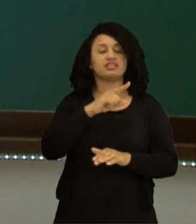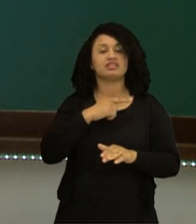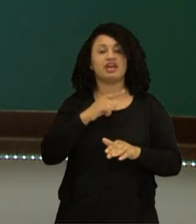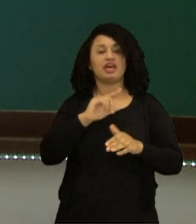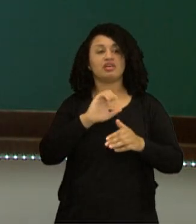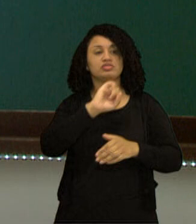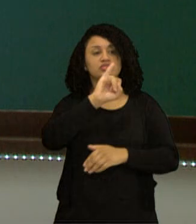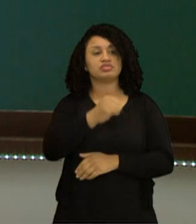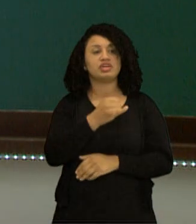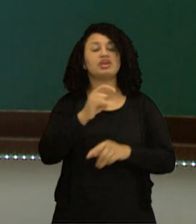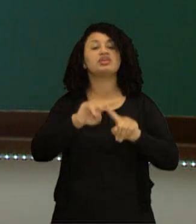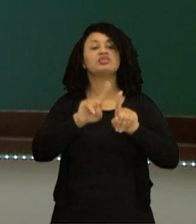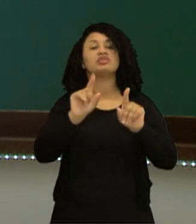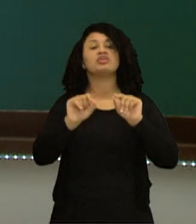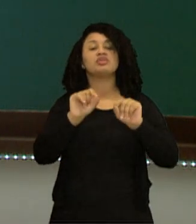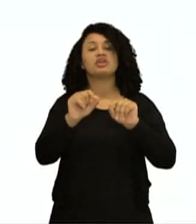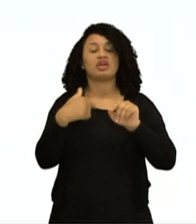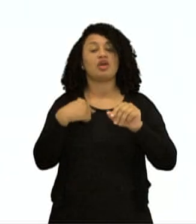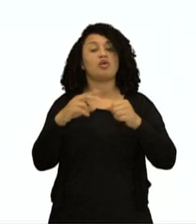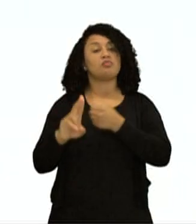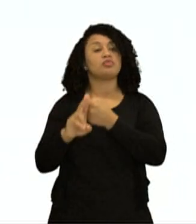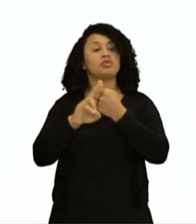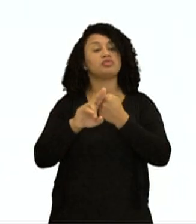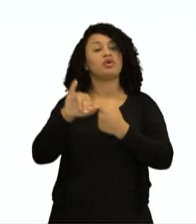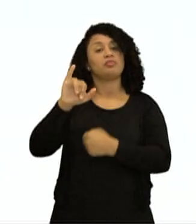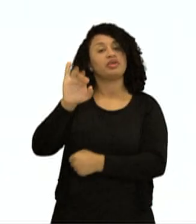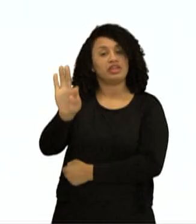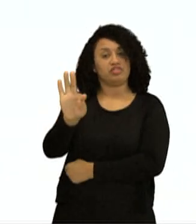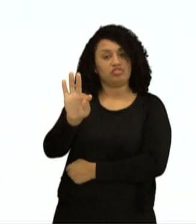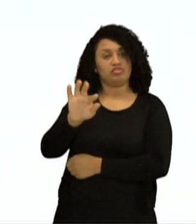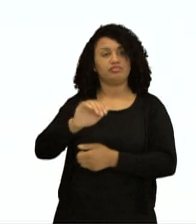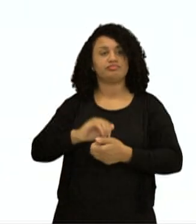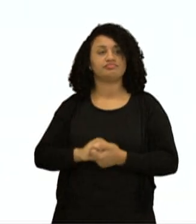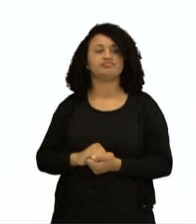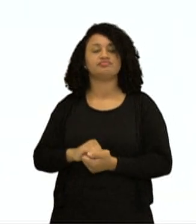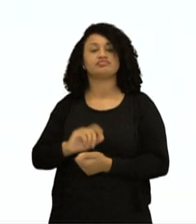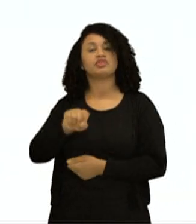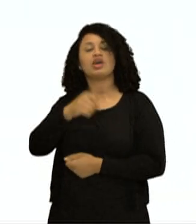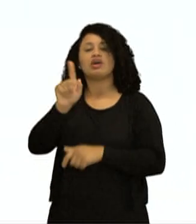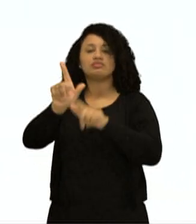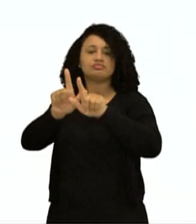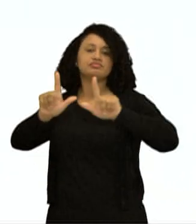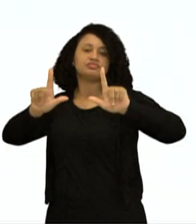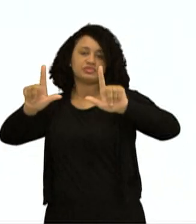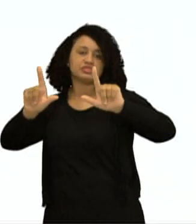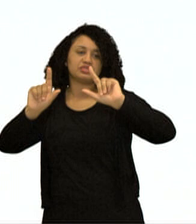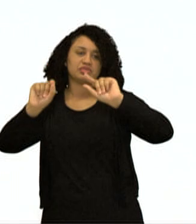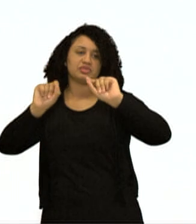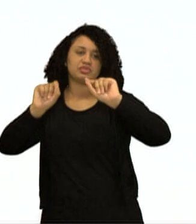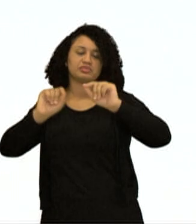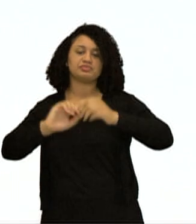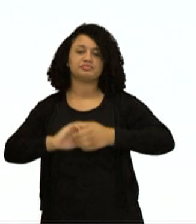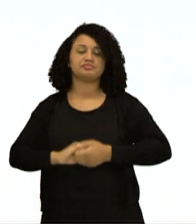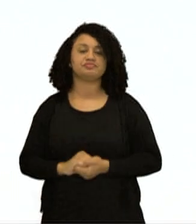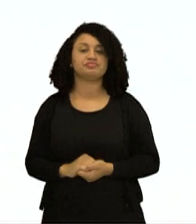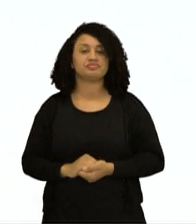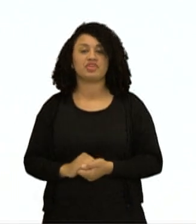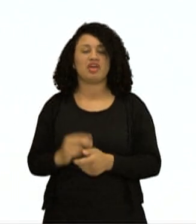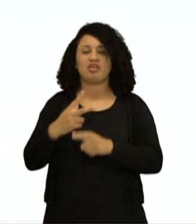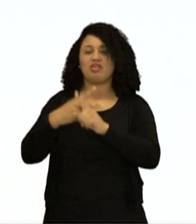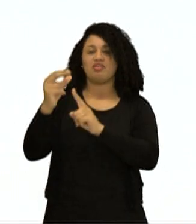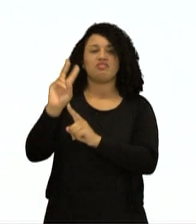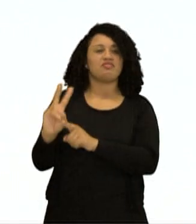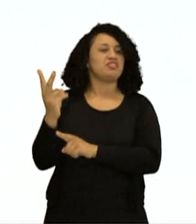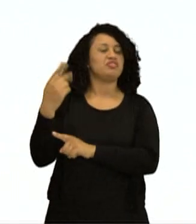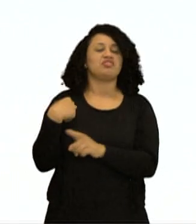o it, ok? E aqui, winners don't wait for chances. Vencedores não esperam